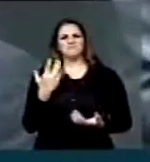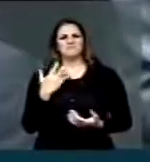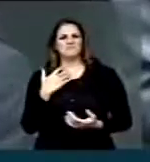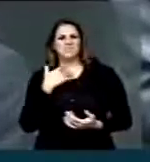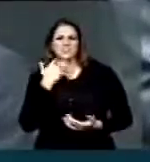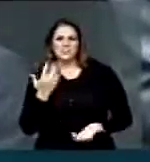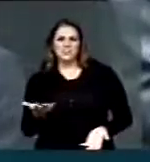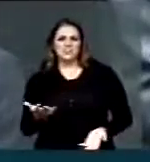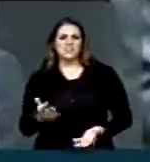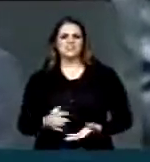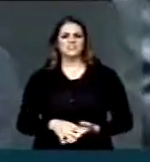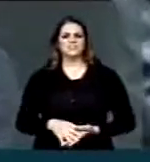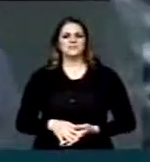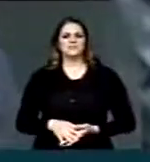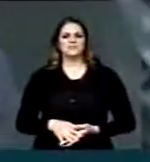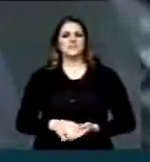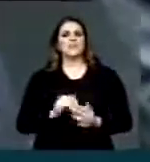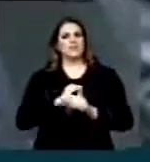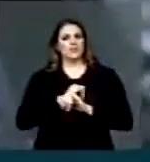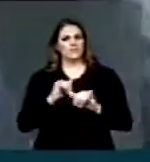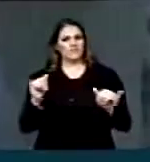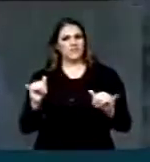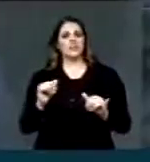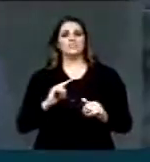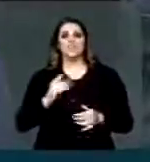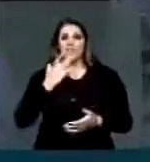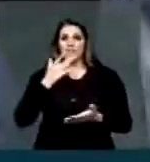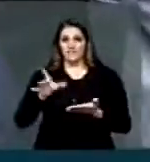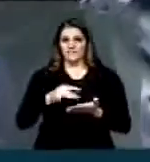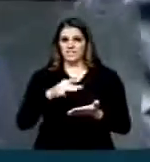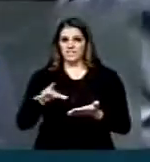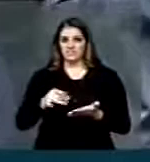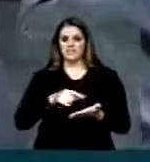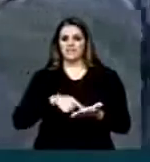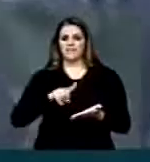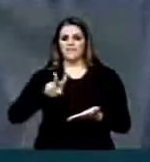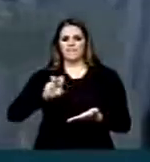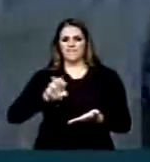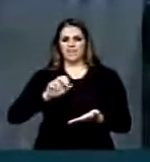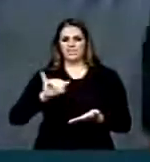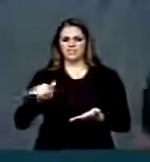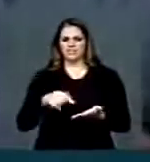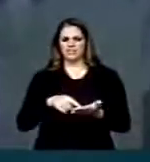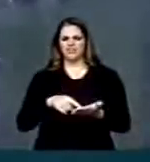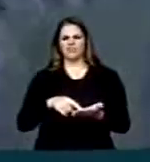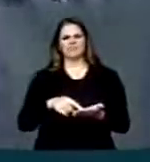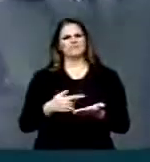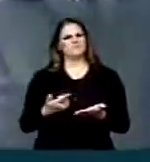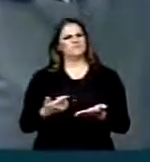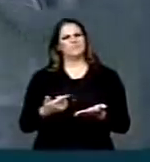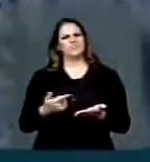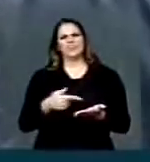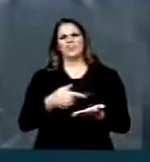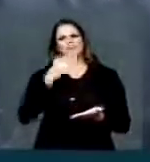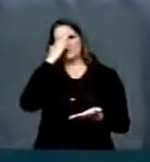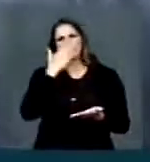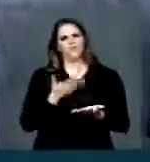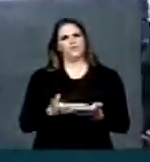também quero deixar claro que denúncias da revista Veja, para nós, tem sempre uma suspeição, mas não